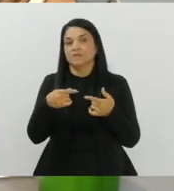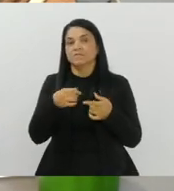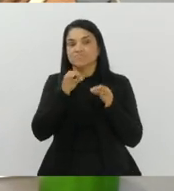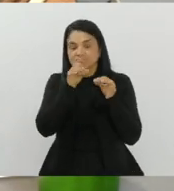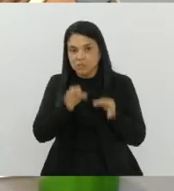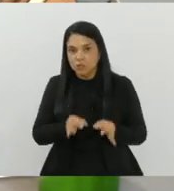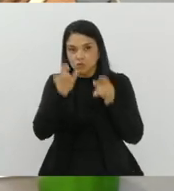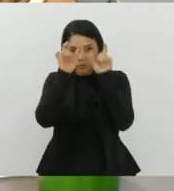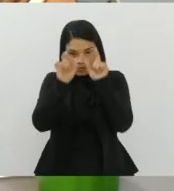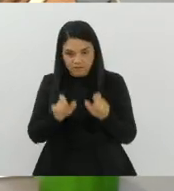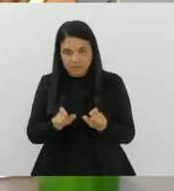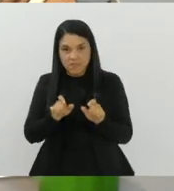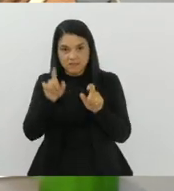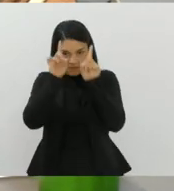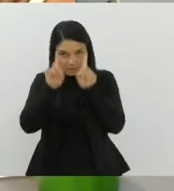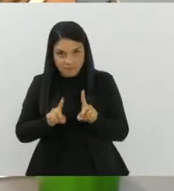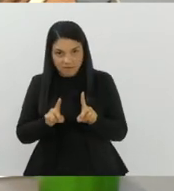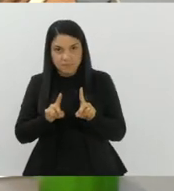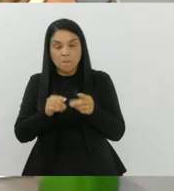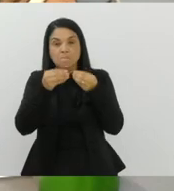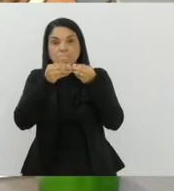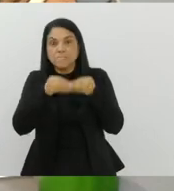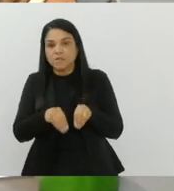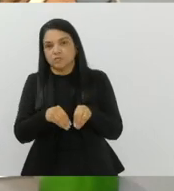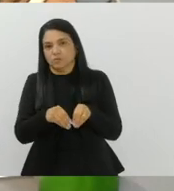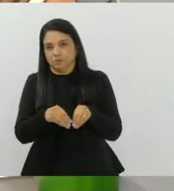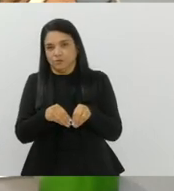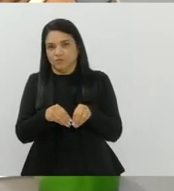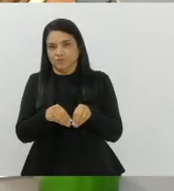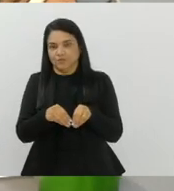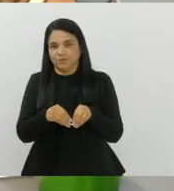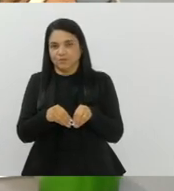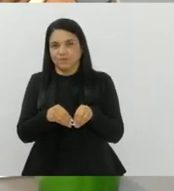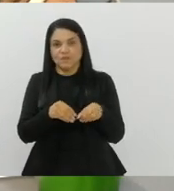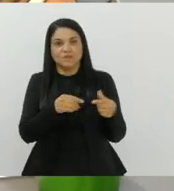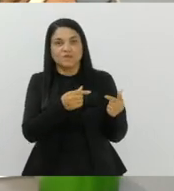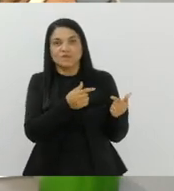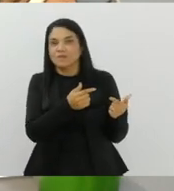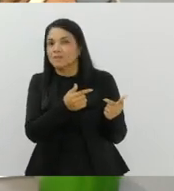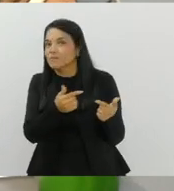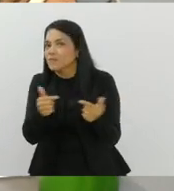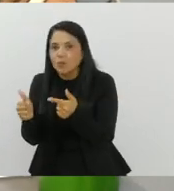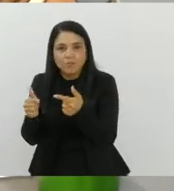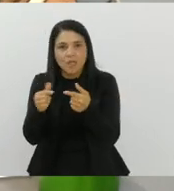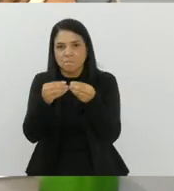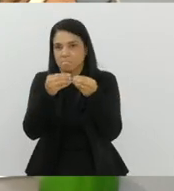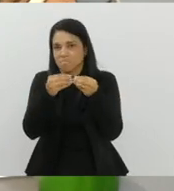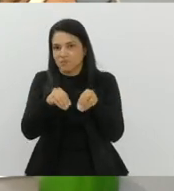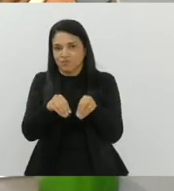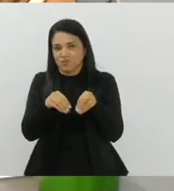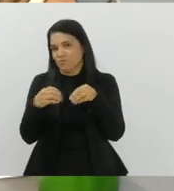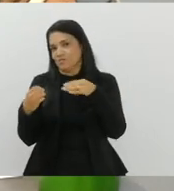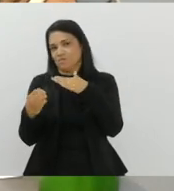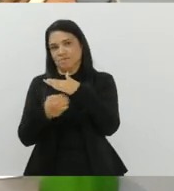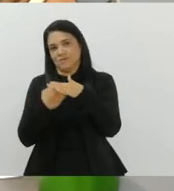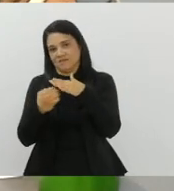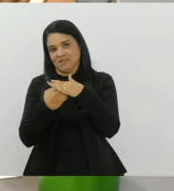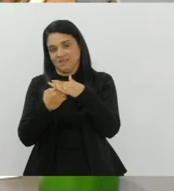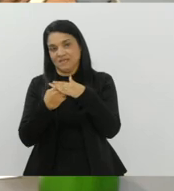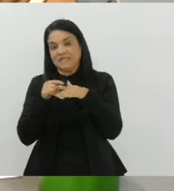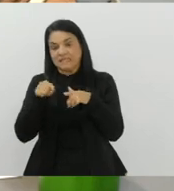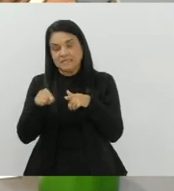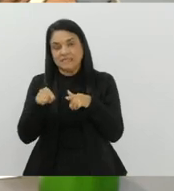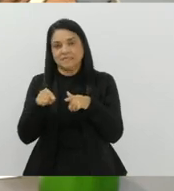com deficiência, do dito prejuízo. Reforço, não há prejuízos. E a operadora de plano de saúde, se ela abrindo a caixa